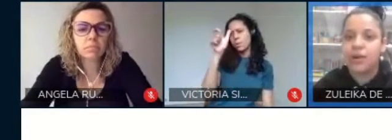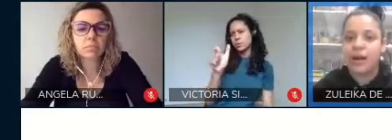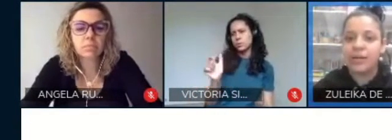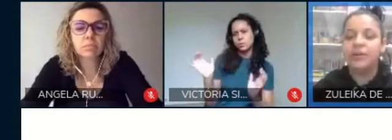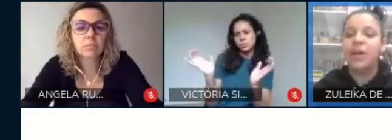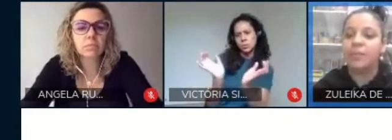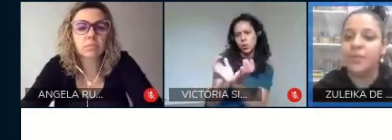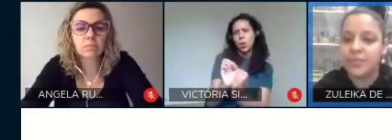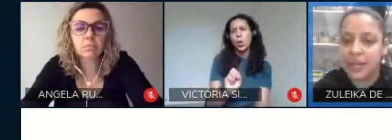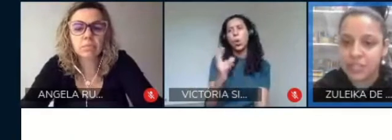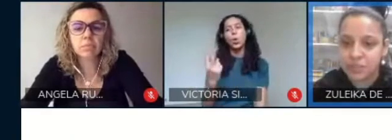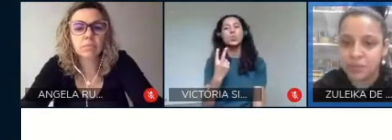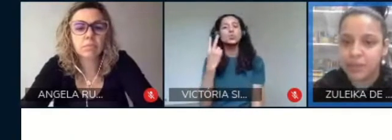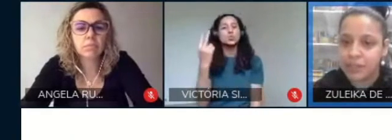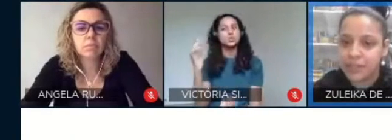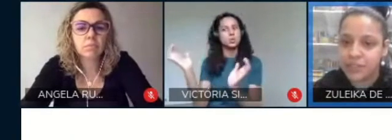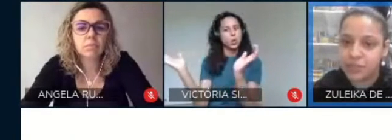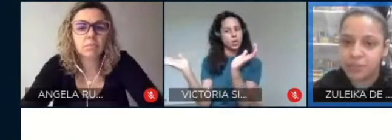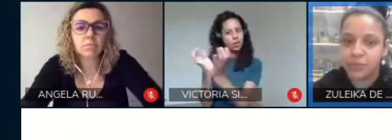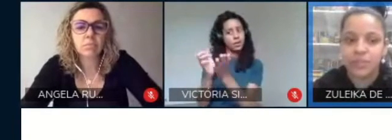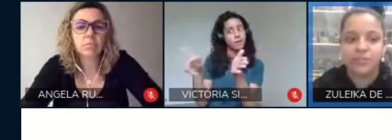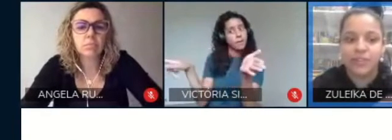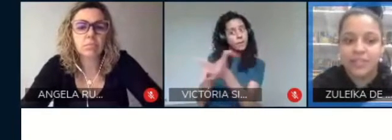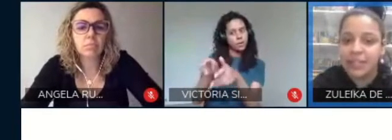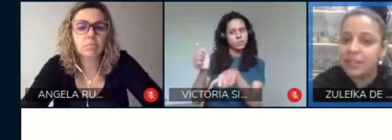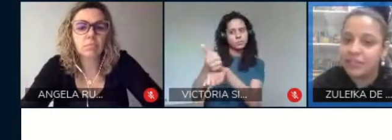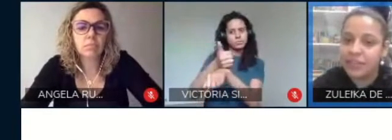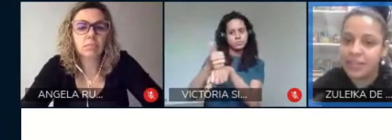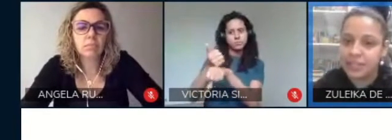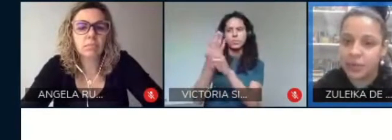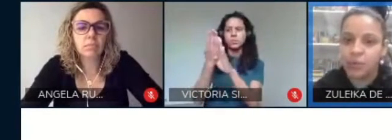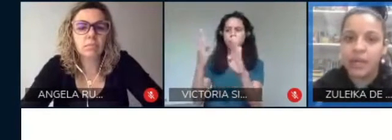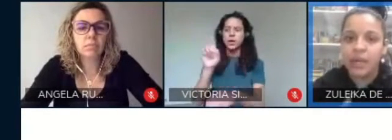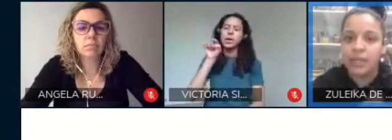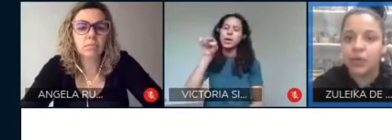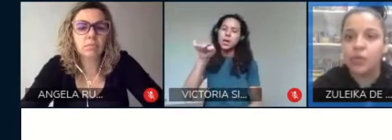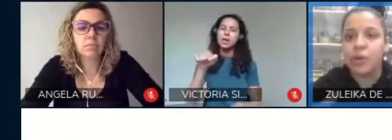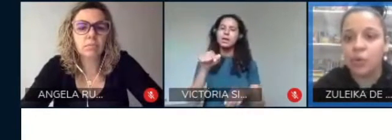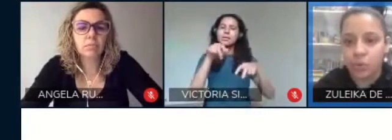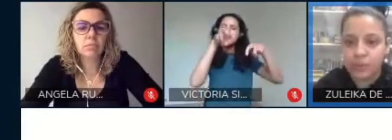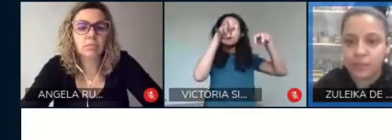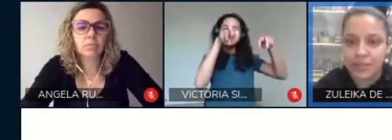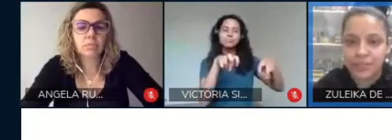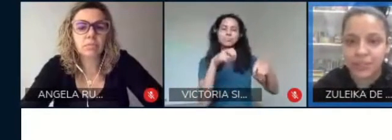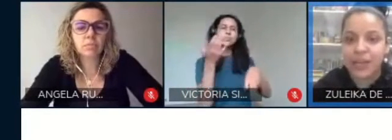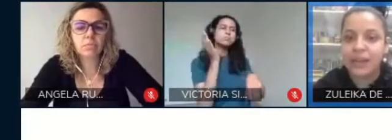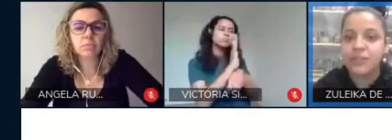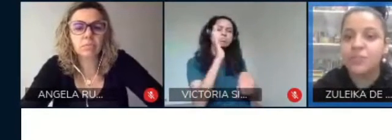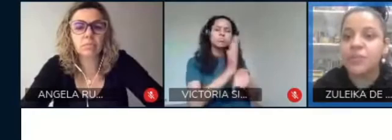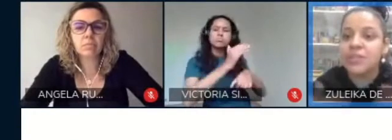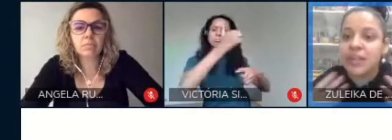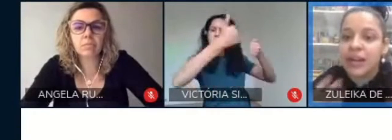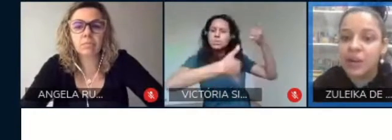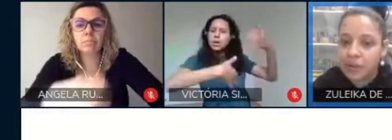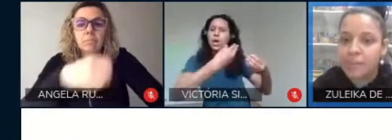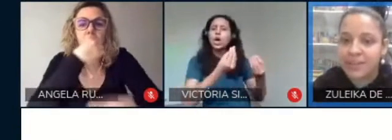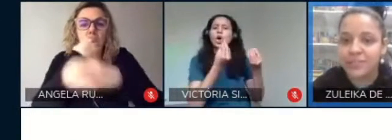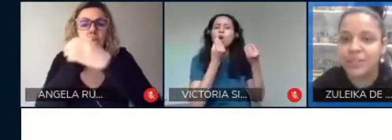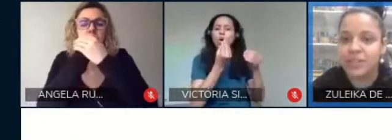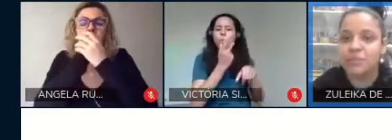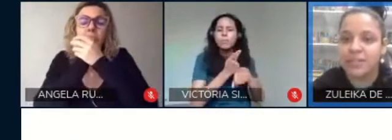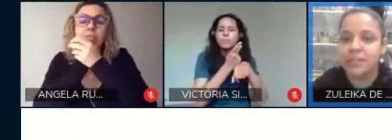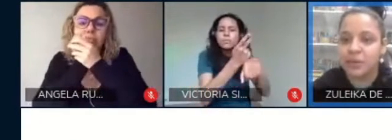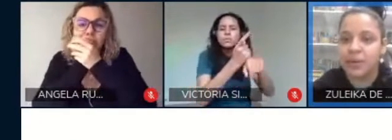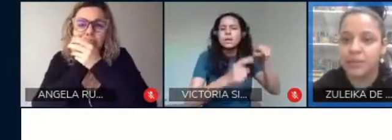que é sentar com o usuário, mostrar as possibilidades de busca, fazer a navegação em uma ou outra base de dados,